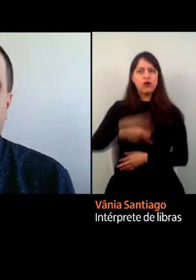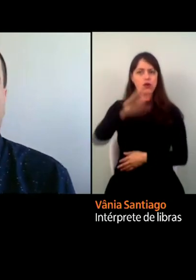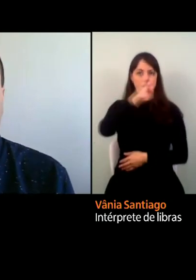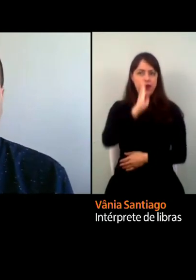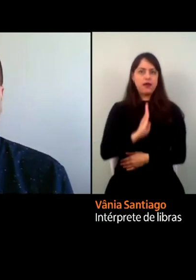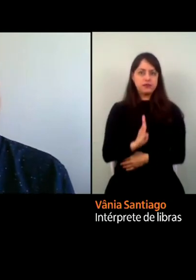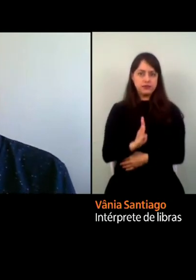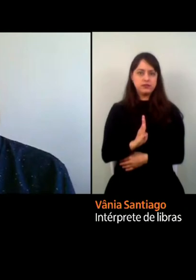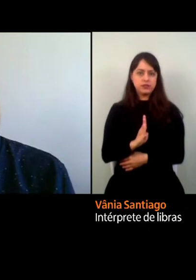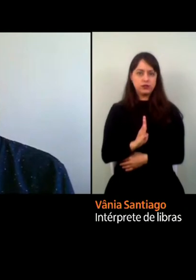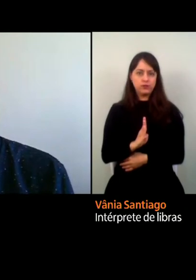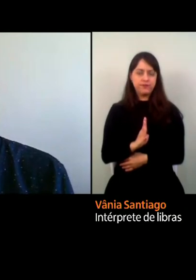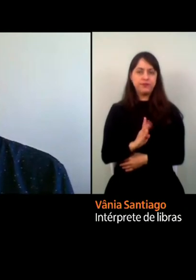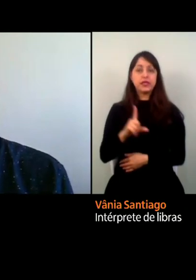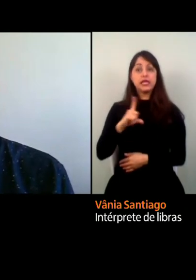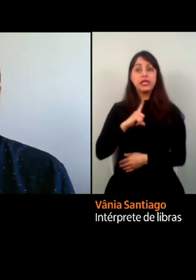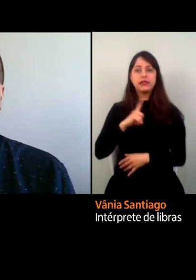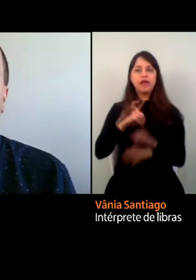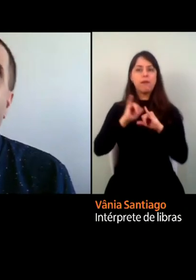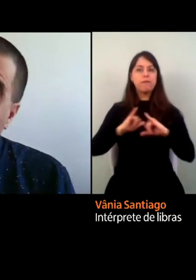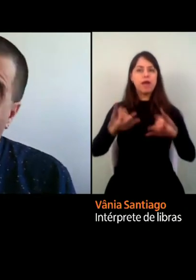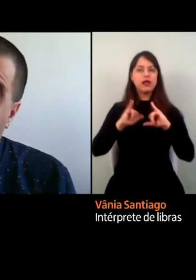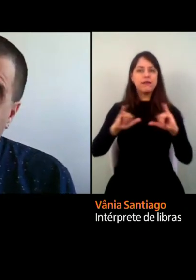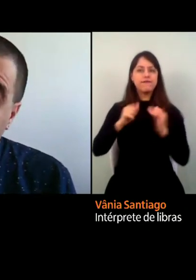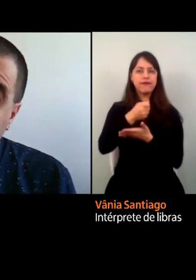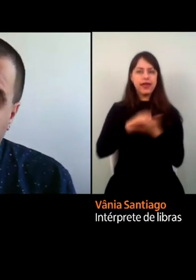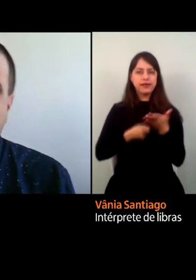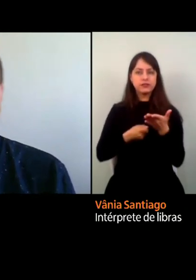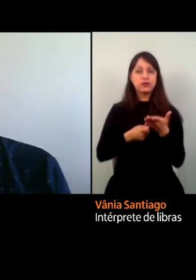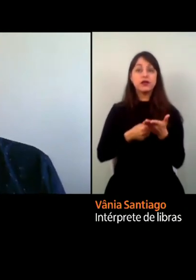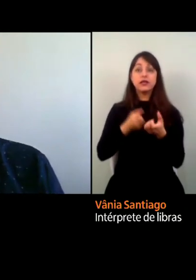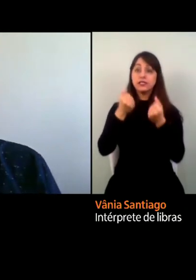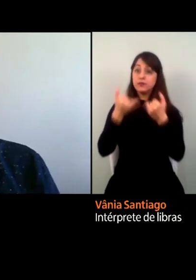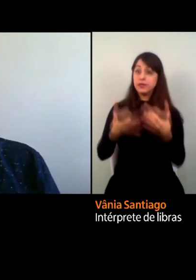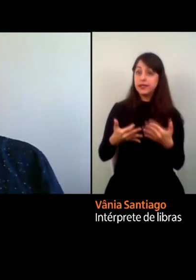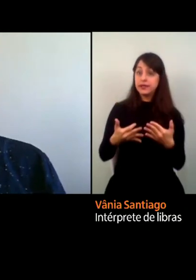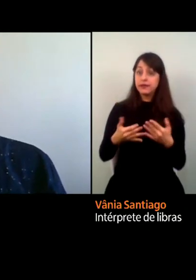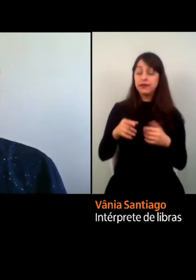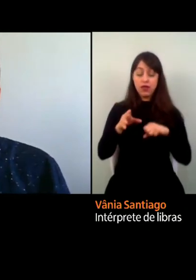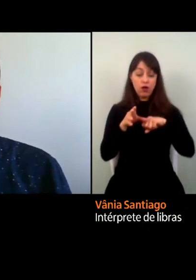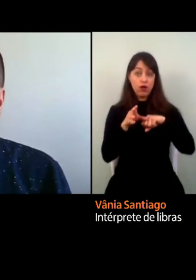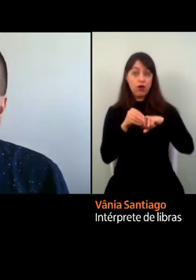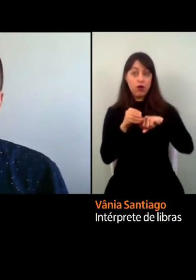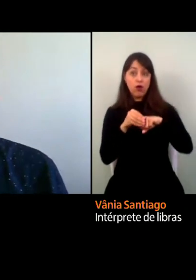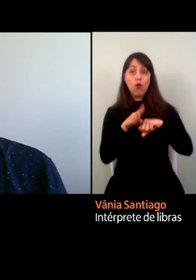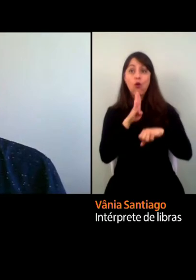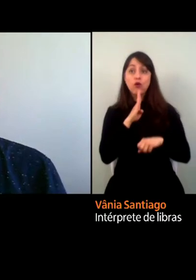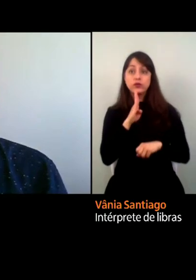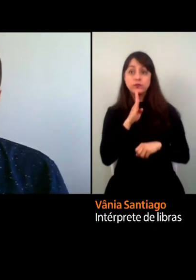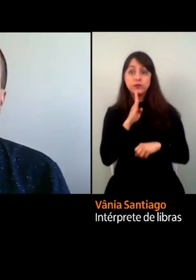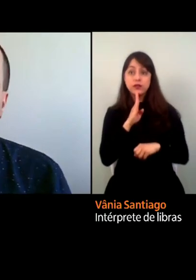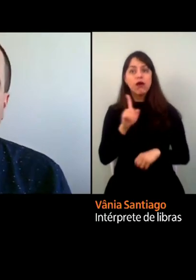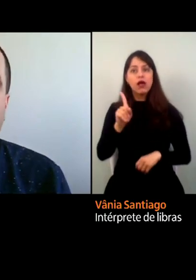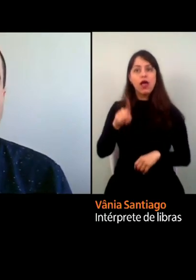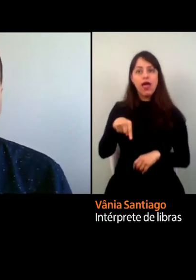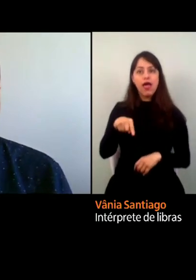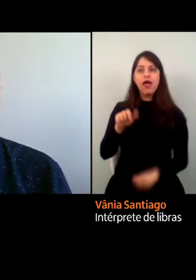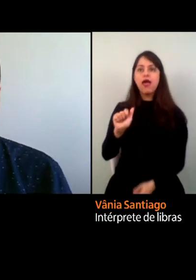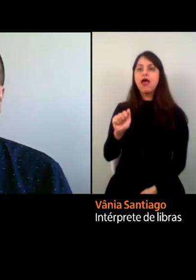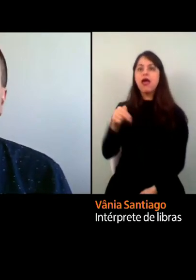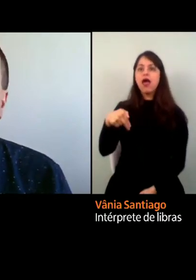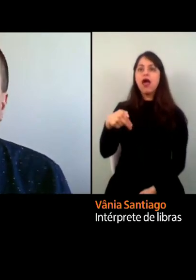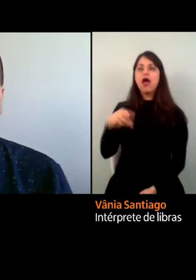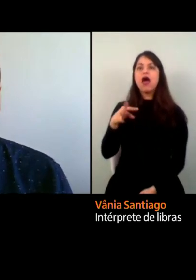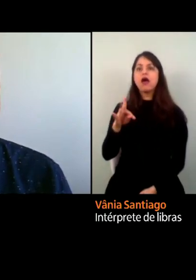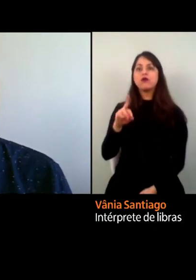no manifesto, conhecimento, antropofagia. Espécie rara de ideologia